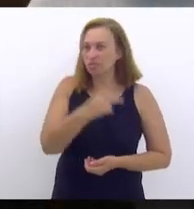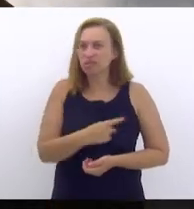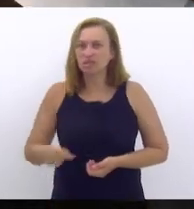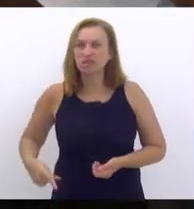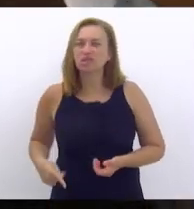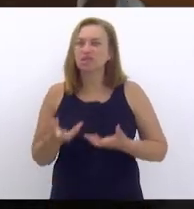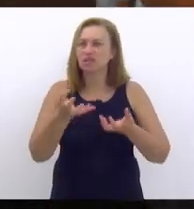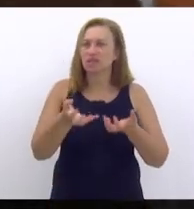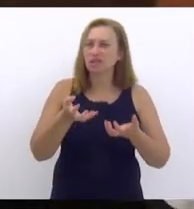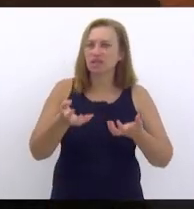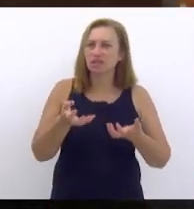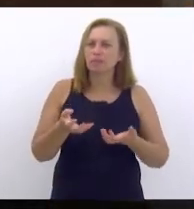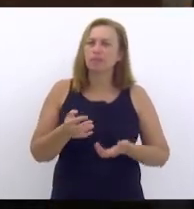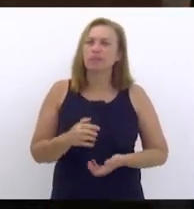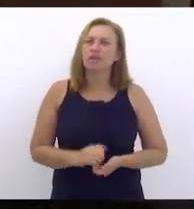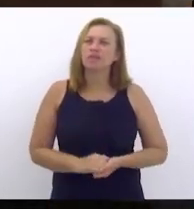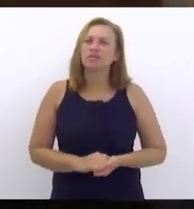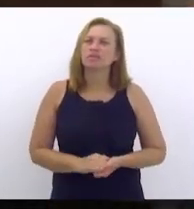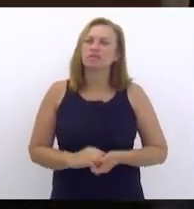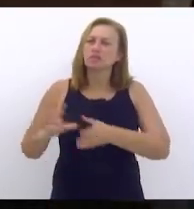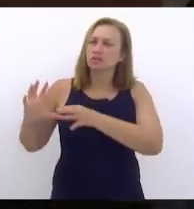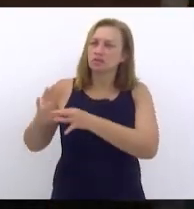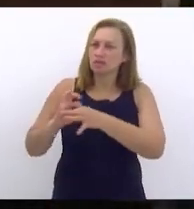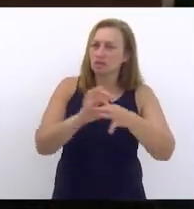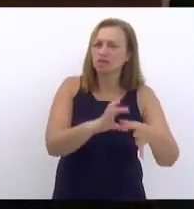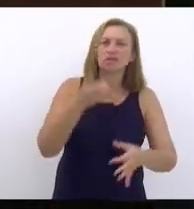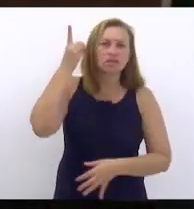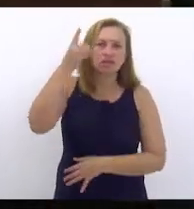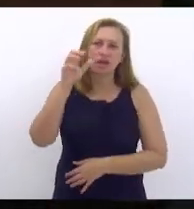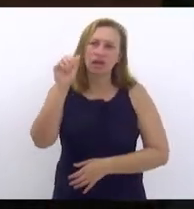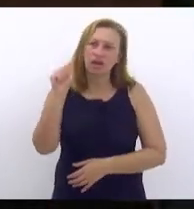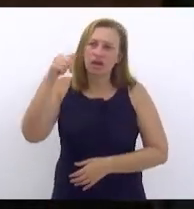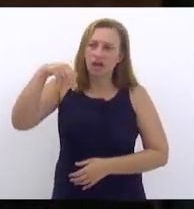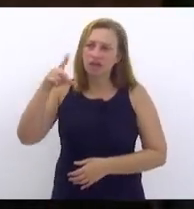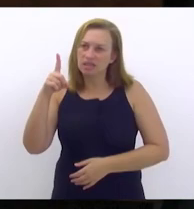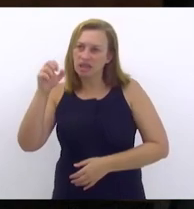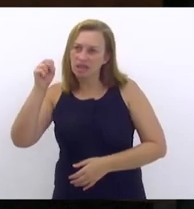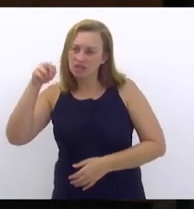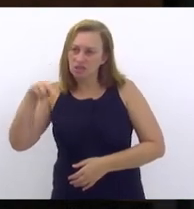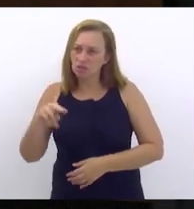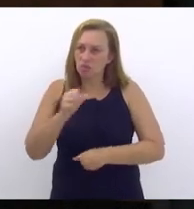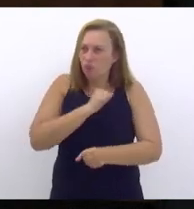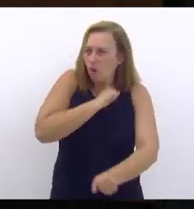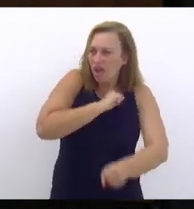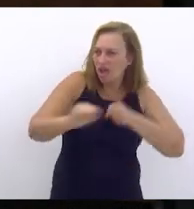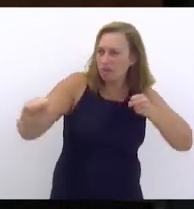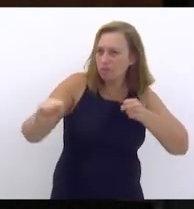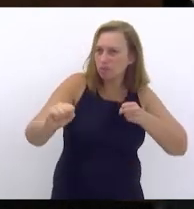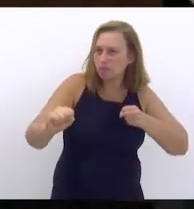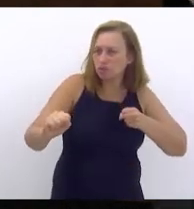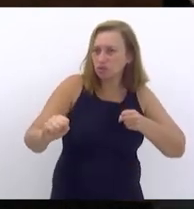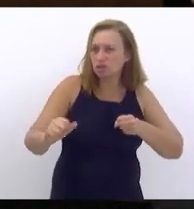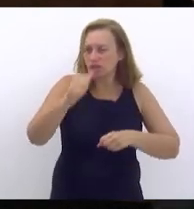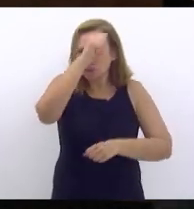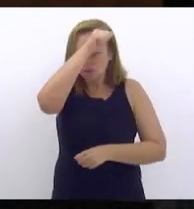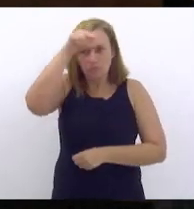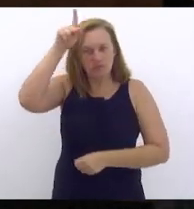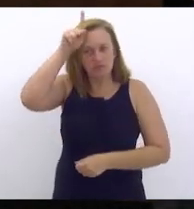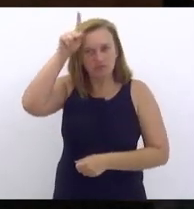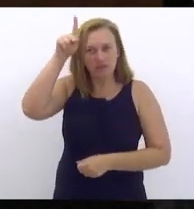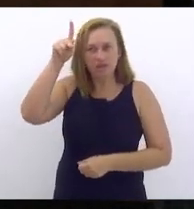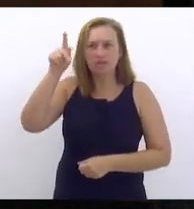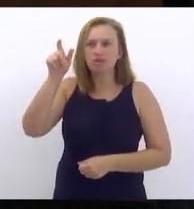Só queria aqui coadunar com o deputado Anderson Moraes e fazer um repúdio ao prefeito de Barra do Piraí,